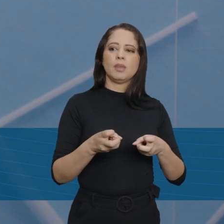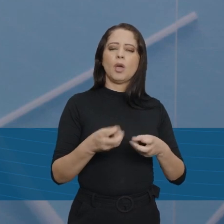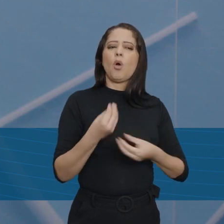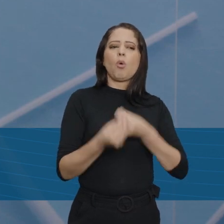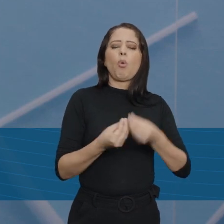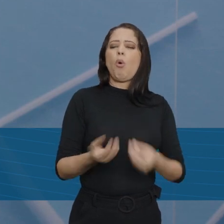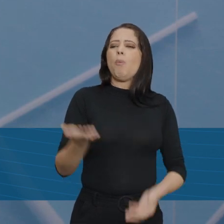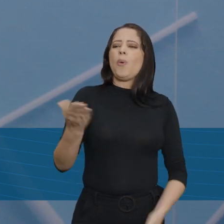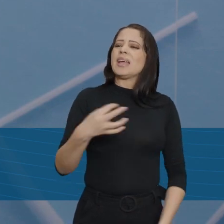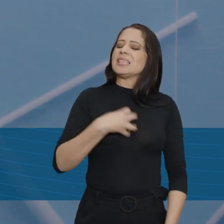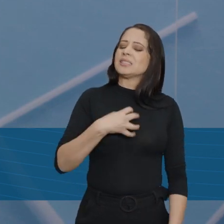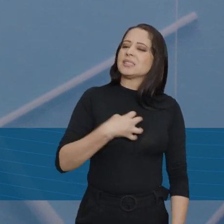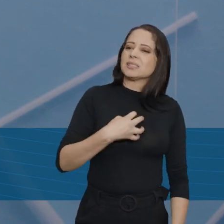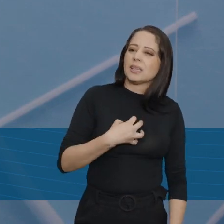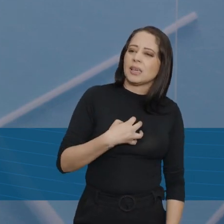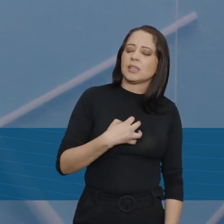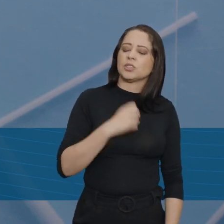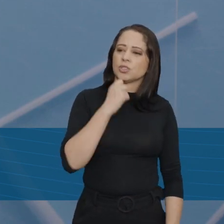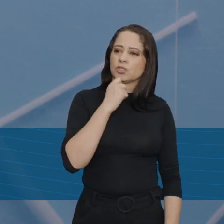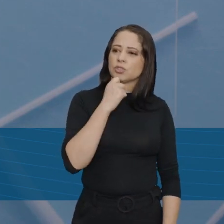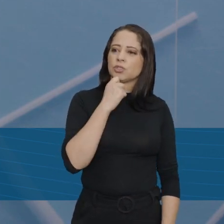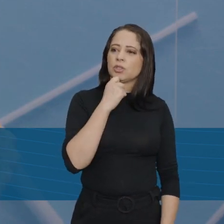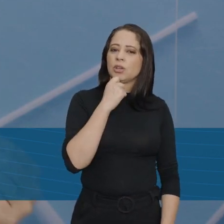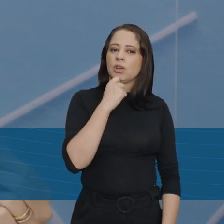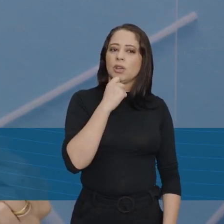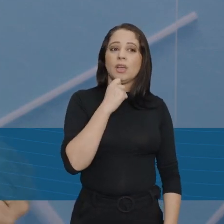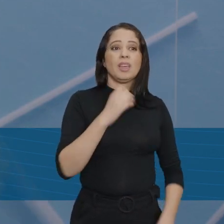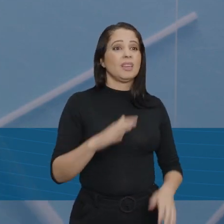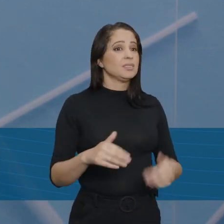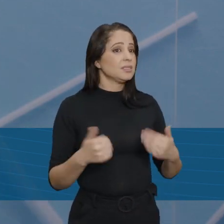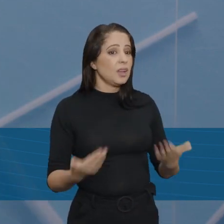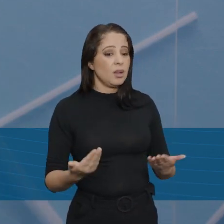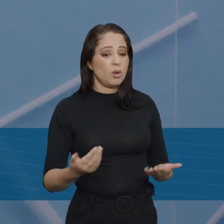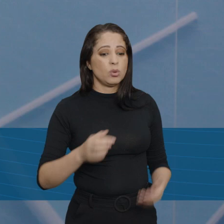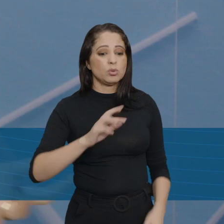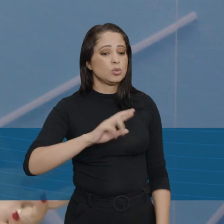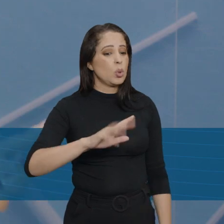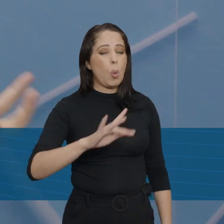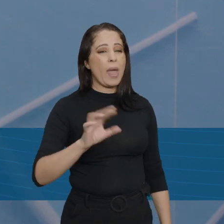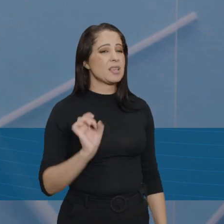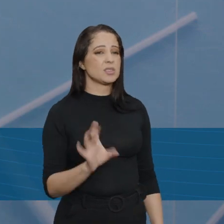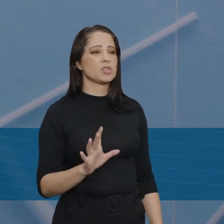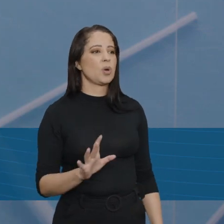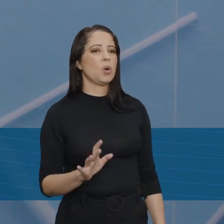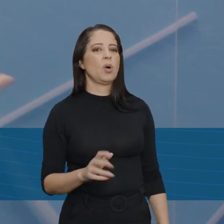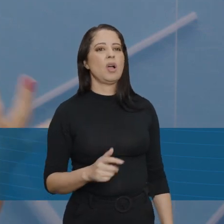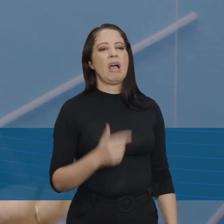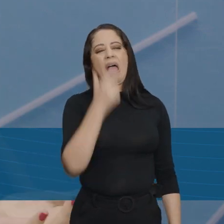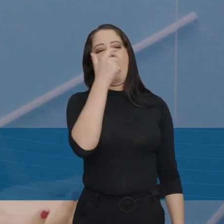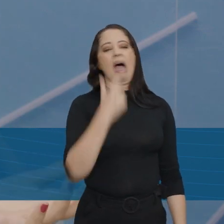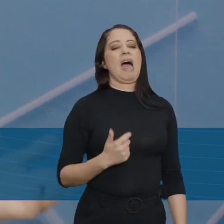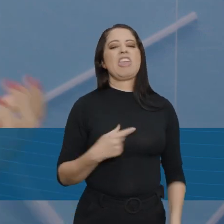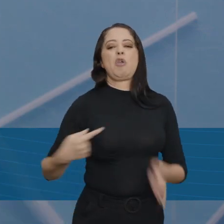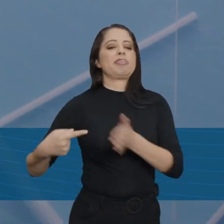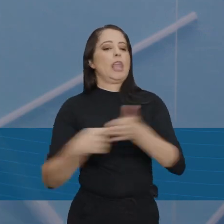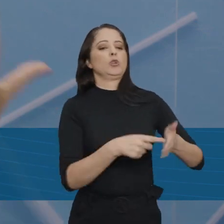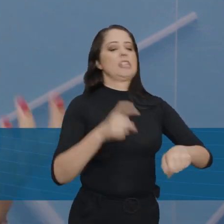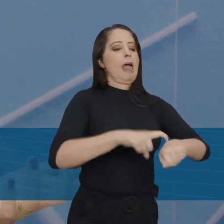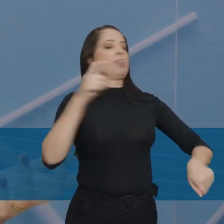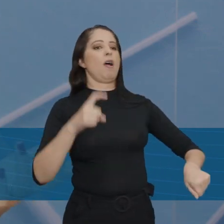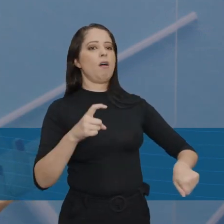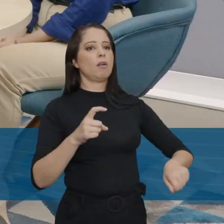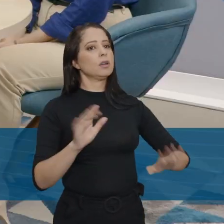sentem essas violências, né, como são fenômenos complexos, que não é simplesmente, vou sair disso, né,